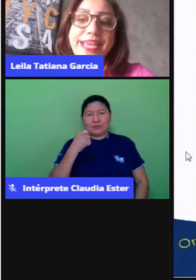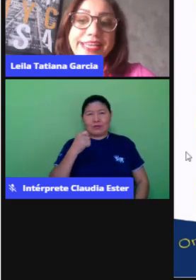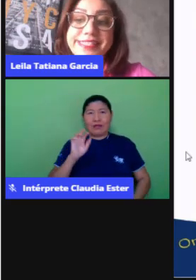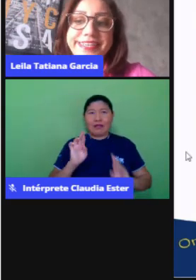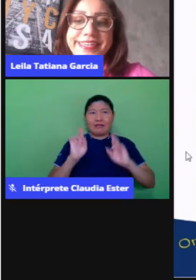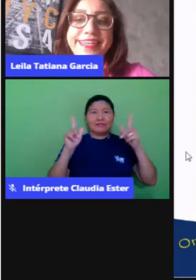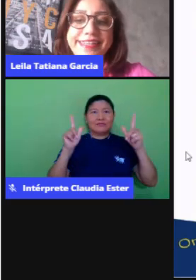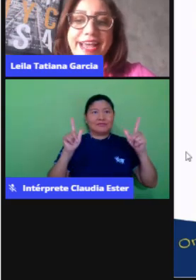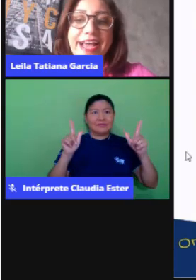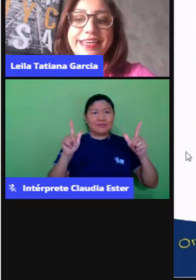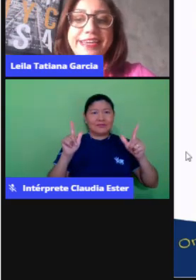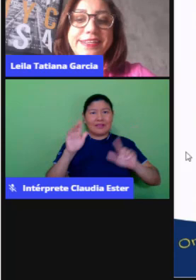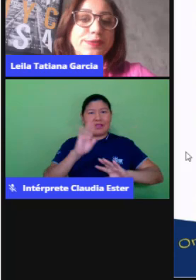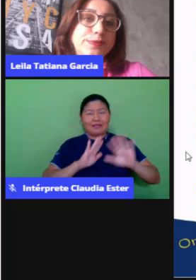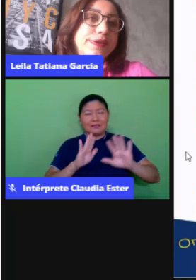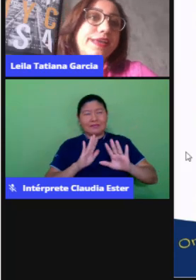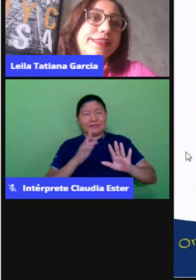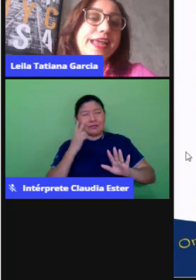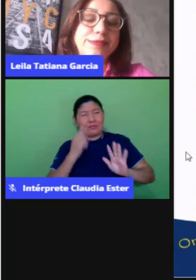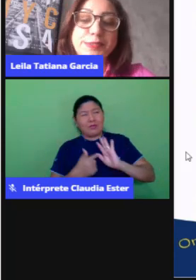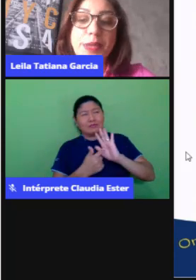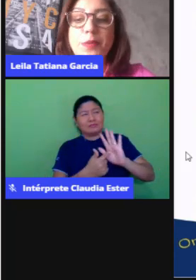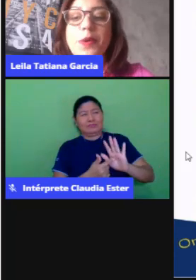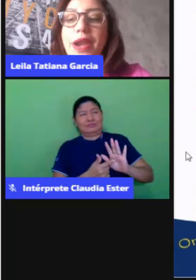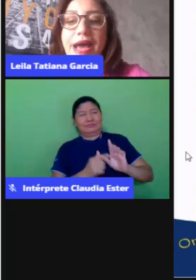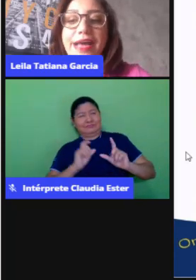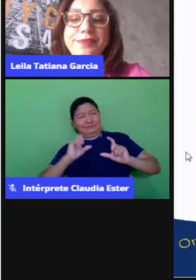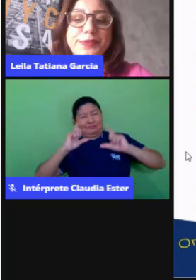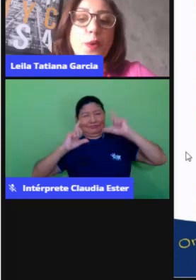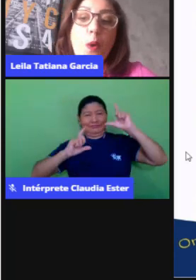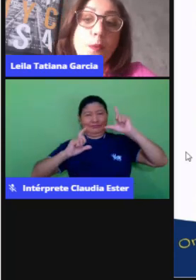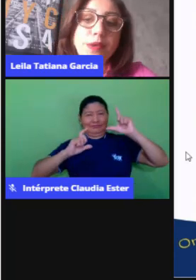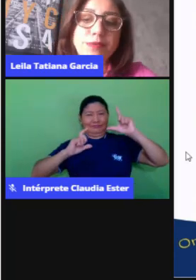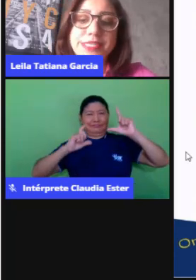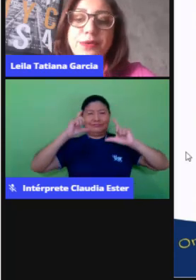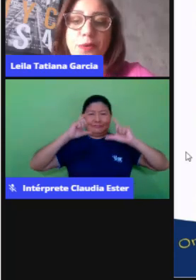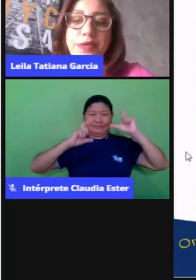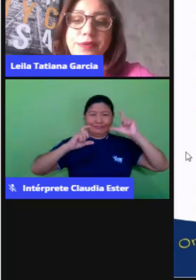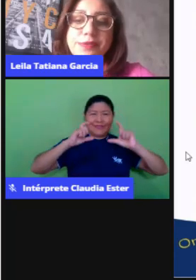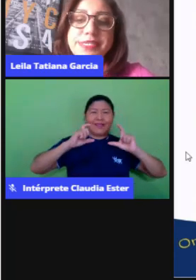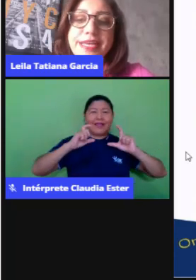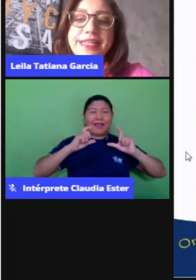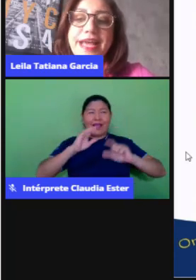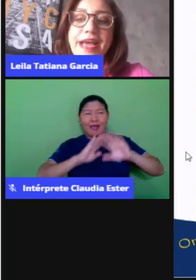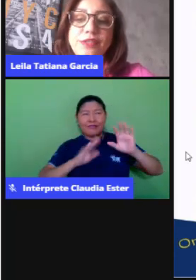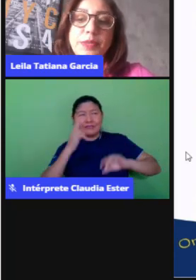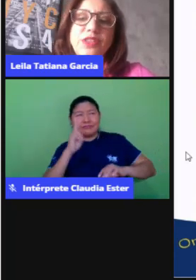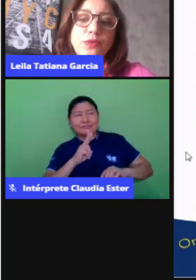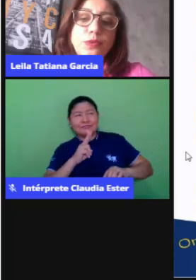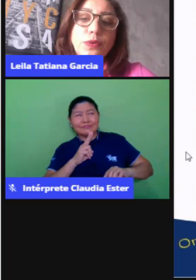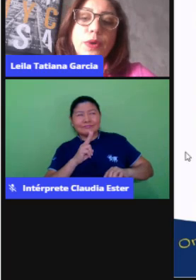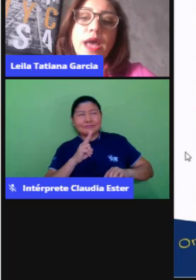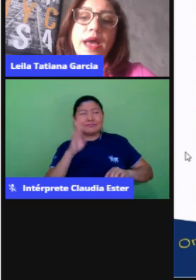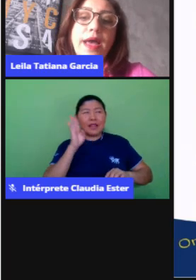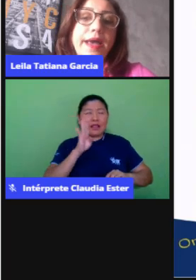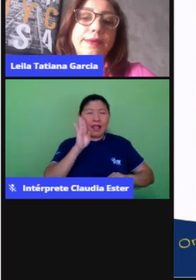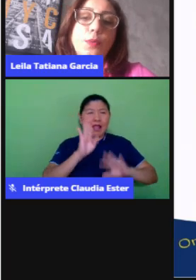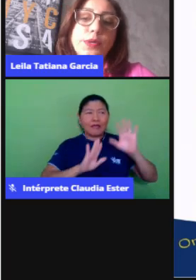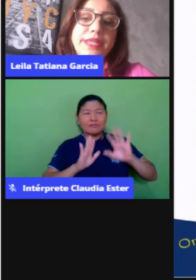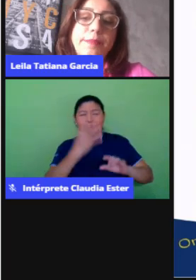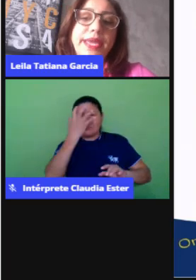expressão grotesca, tá? Criando retratos bem-humorados, cômicos, irônicos, tá?